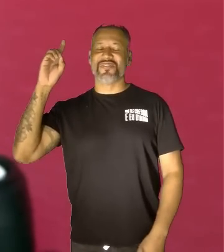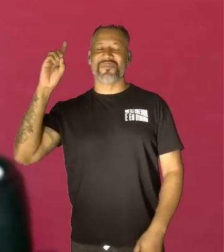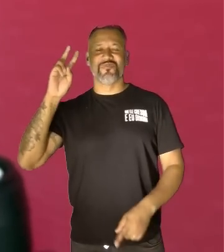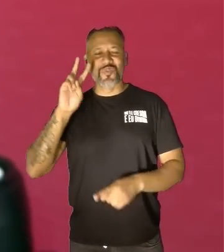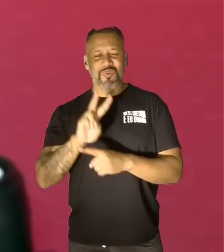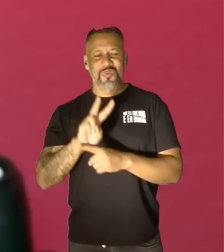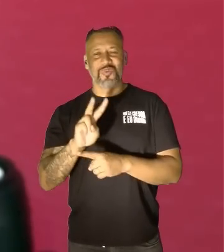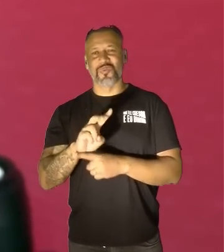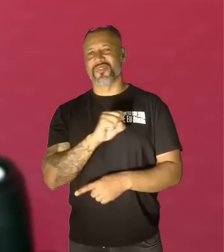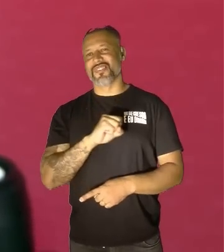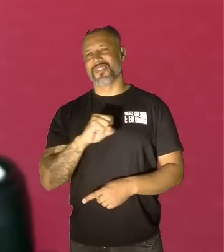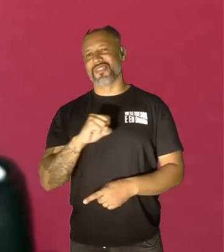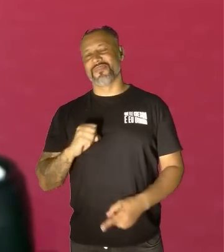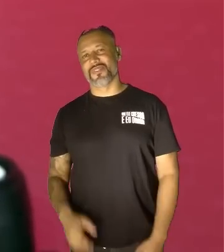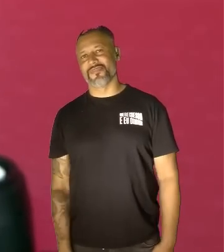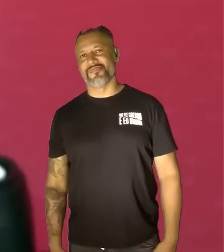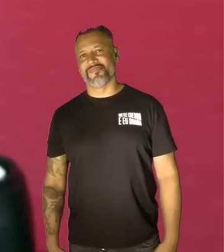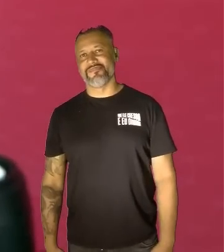aqui, escute.